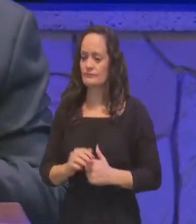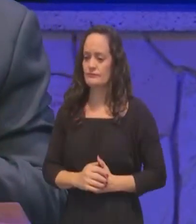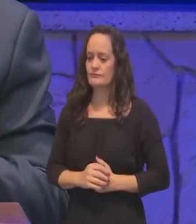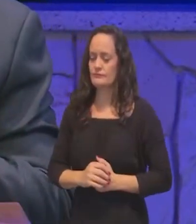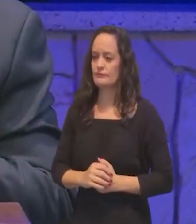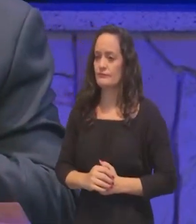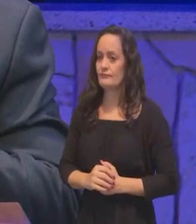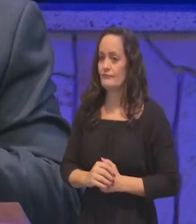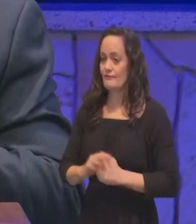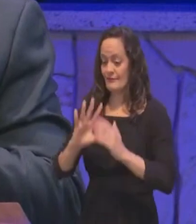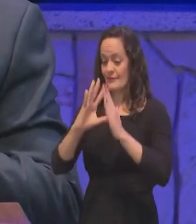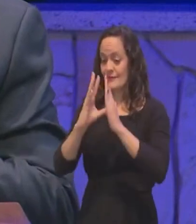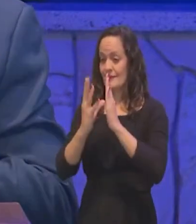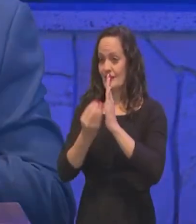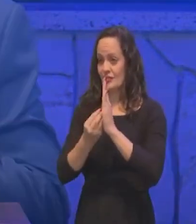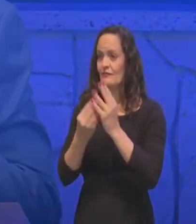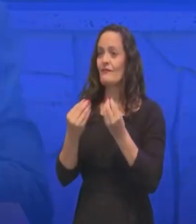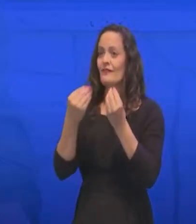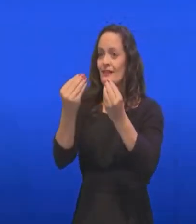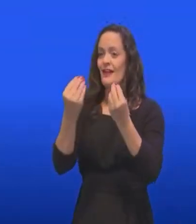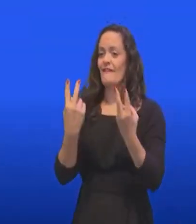Cristo dará vitória à sua igreja.